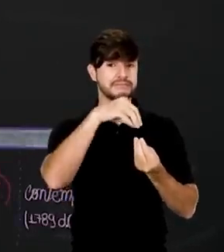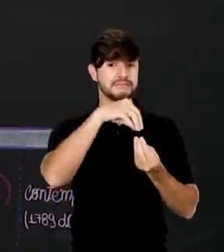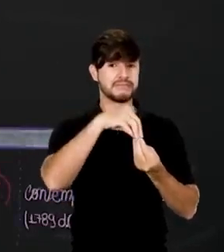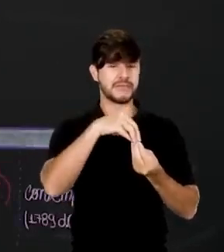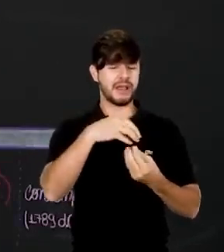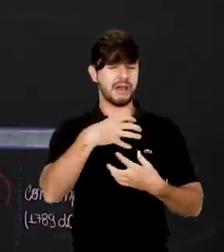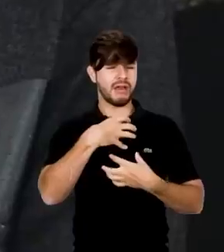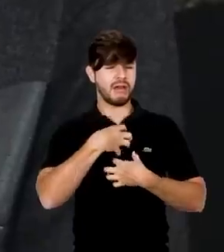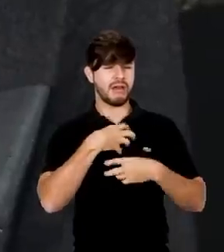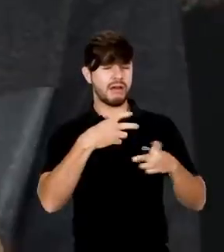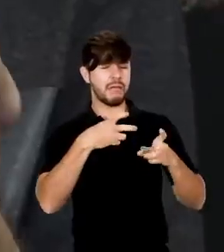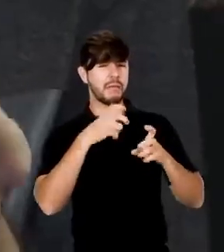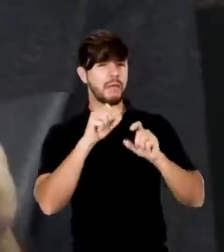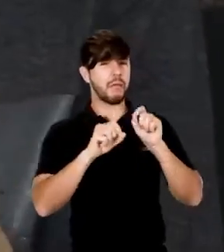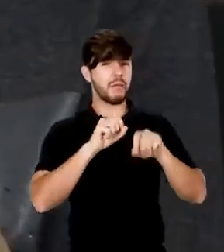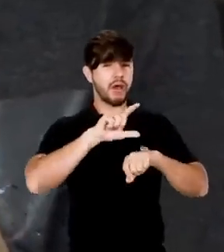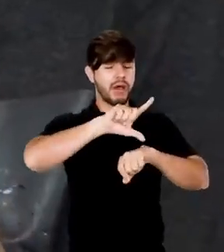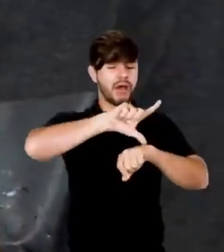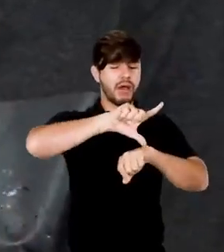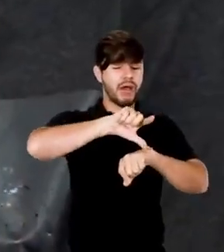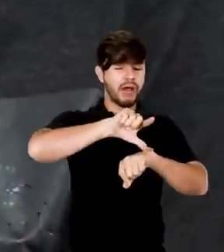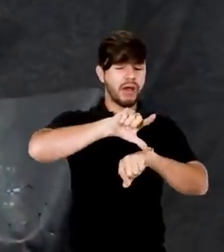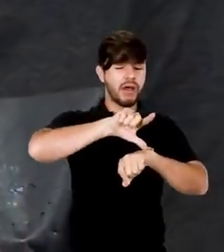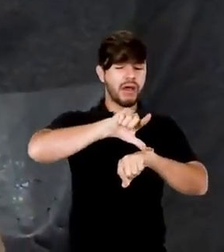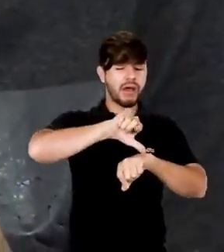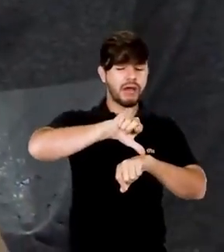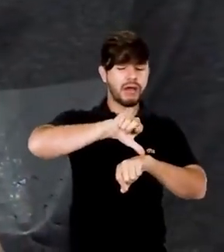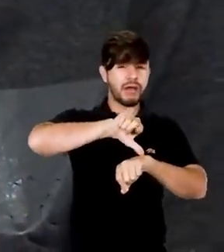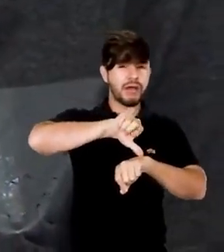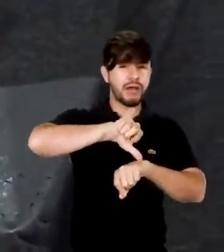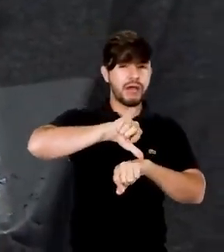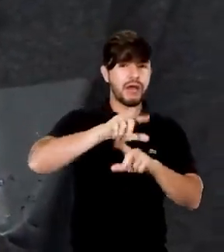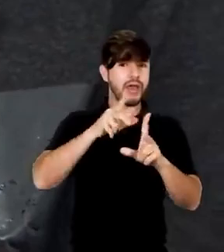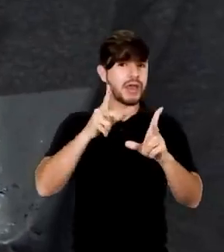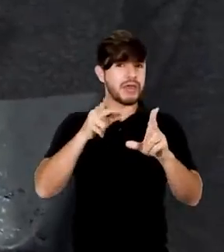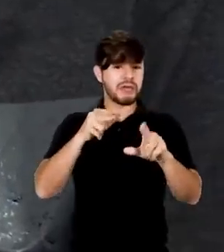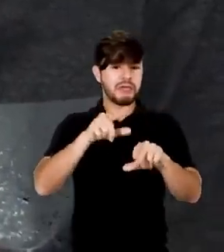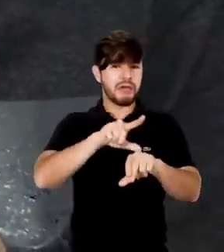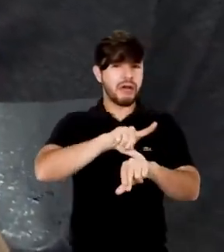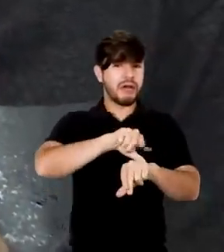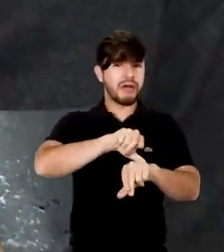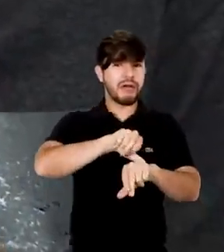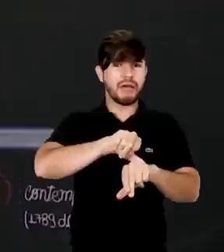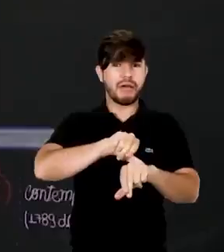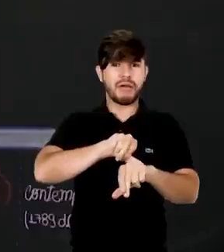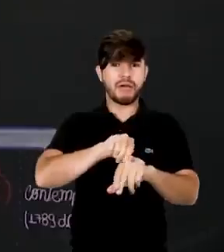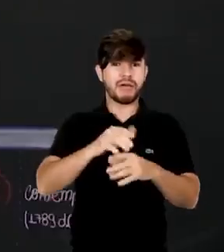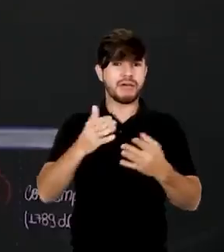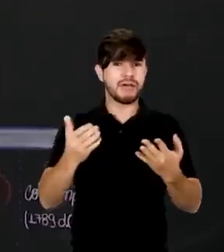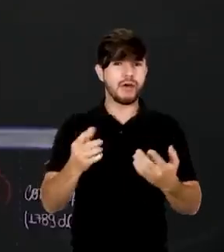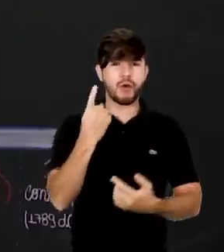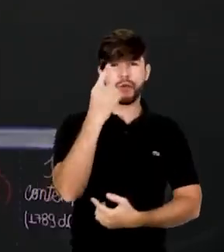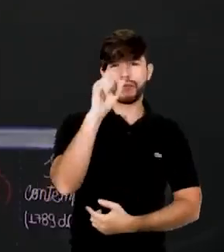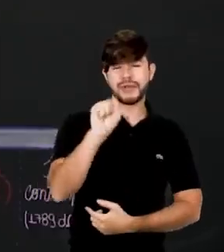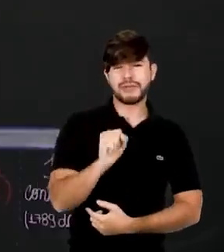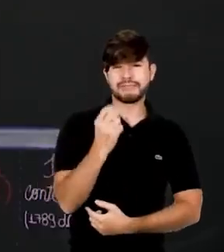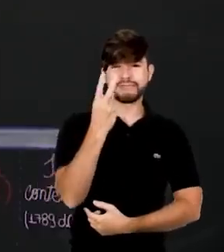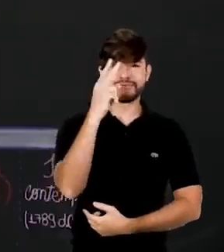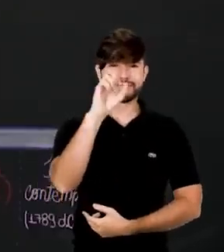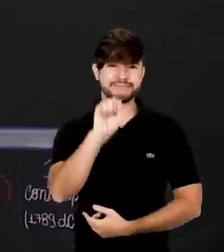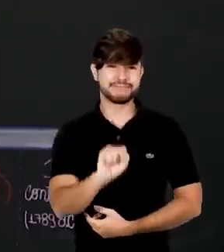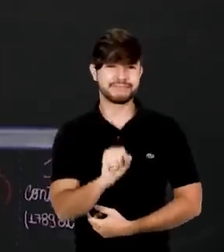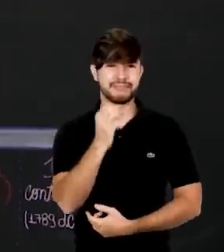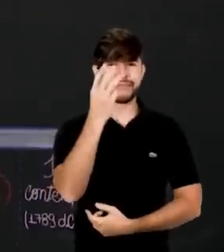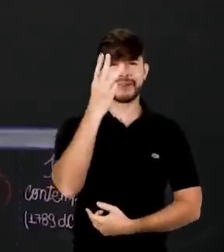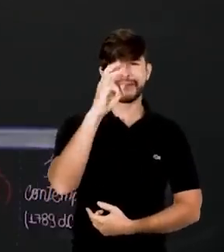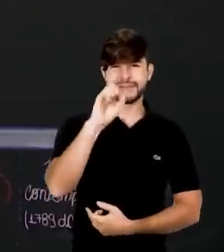dá a sensação para a gente que o tempo passa de maneira uniforme, igual os nossos relógios, ou seja, que conta 1 segundo, 2